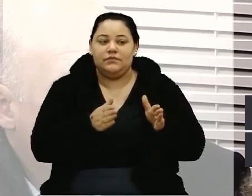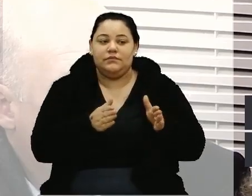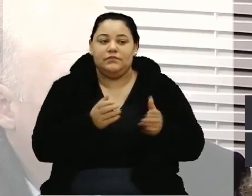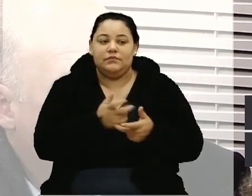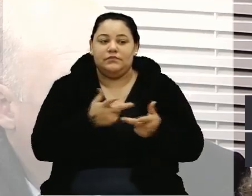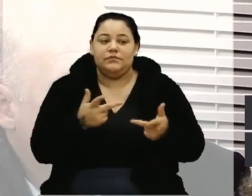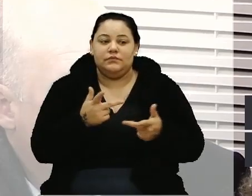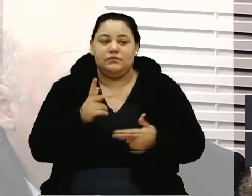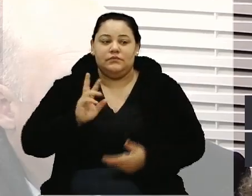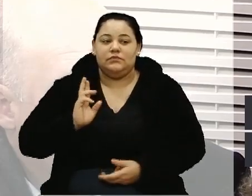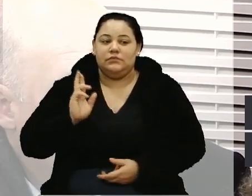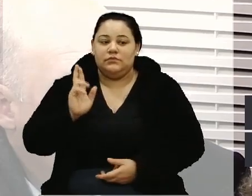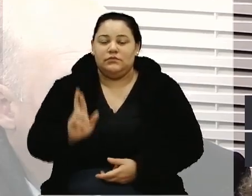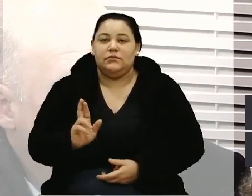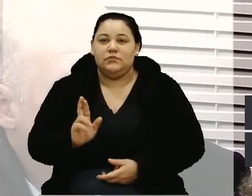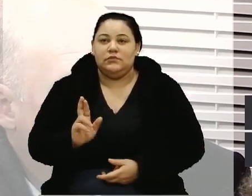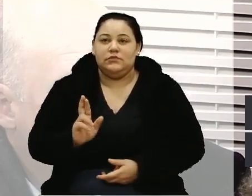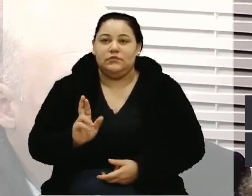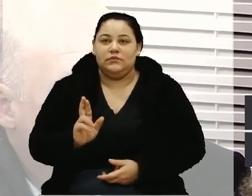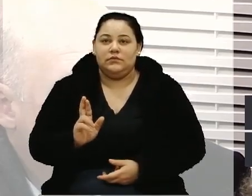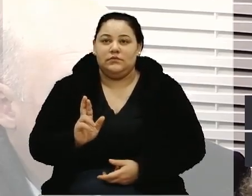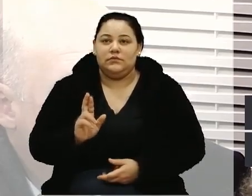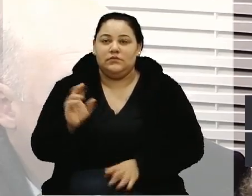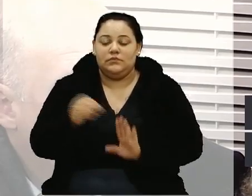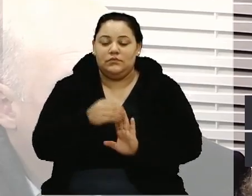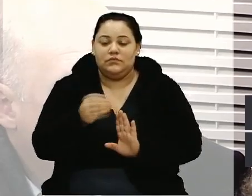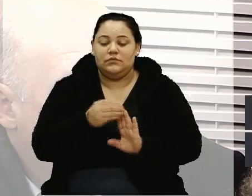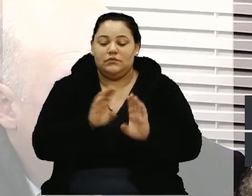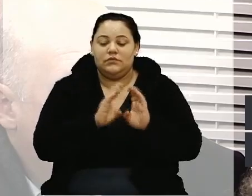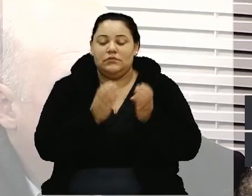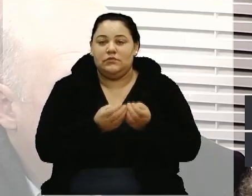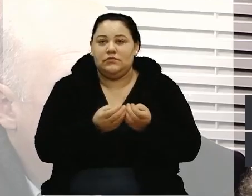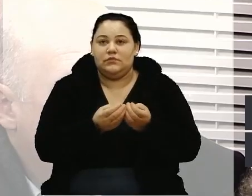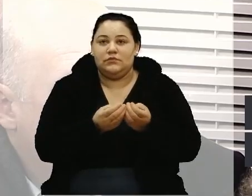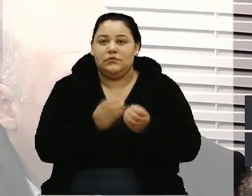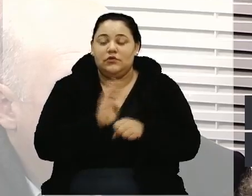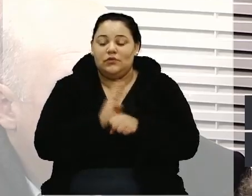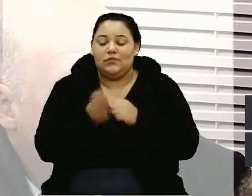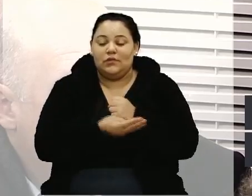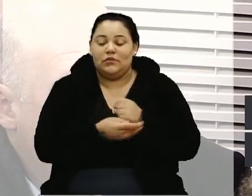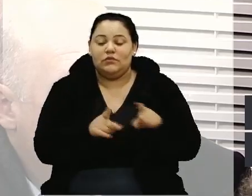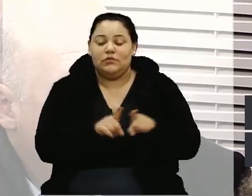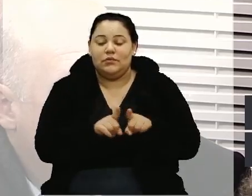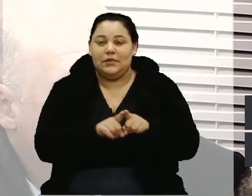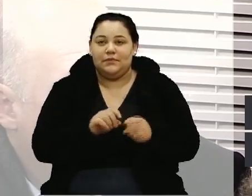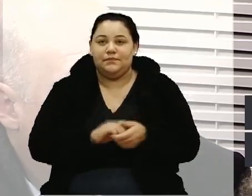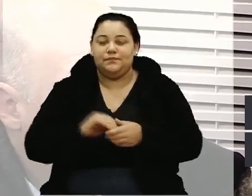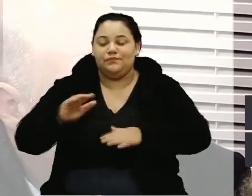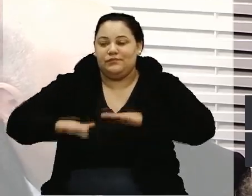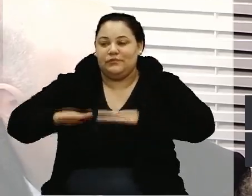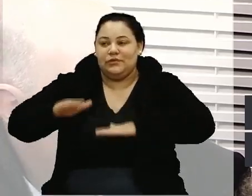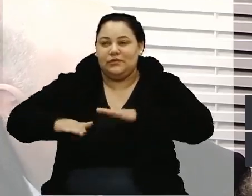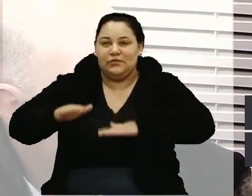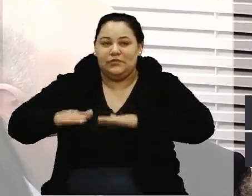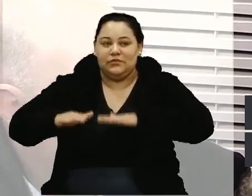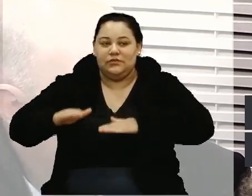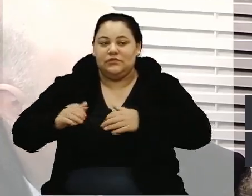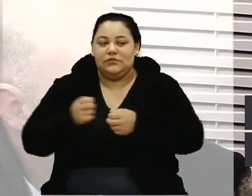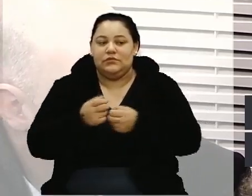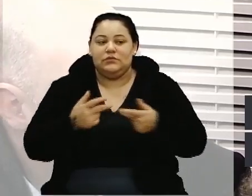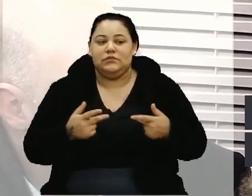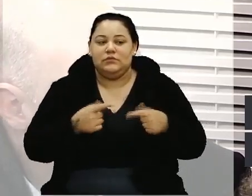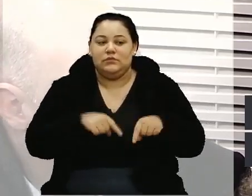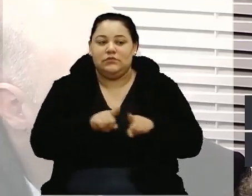representantes do orçamento comunitário iam lá no bairro. Era um nivelamento de calçamento, era uma rede